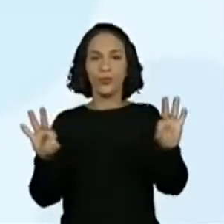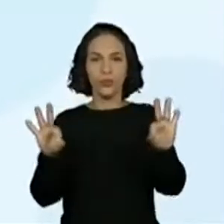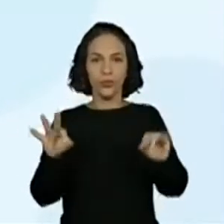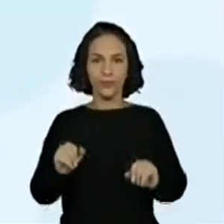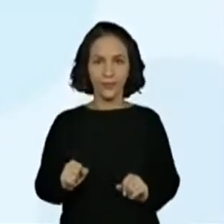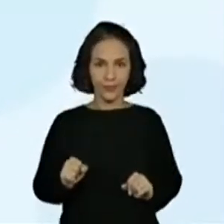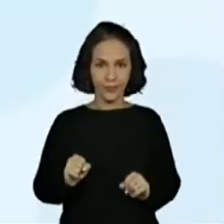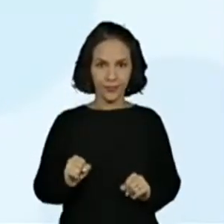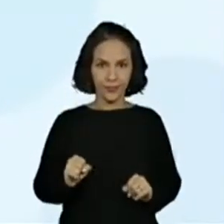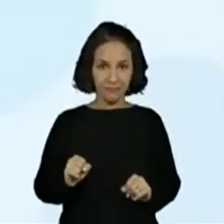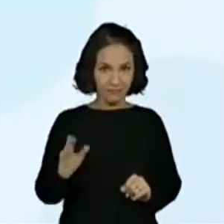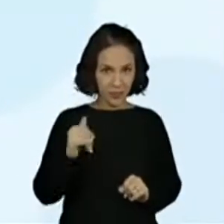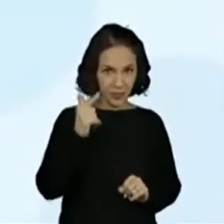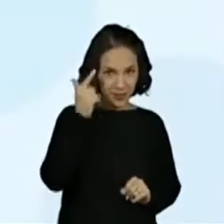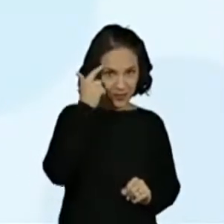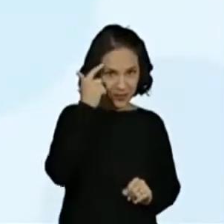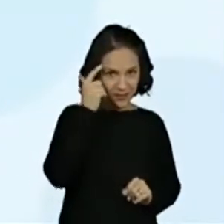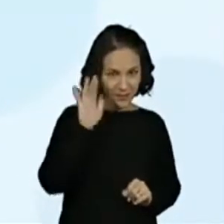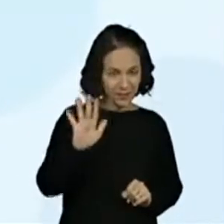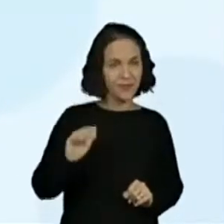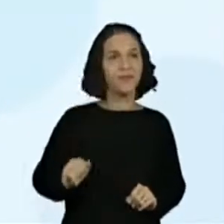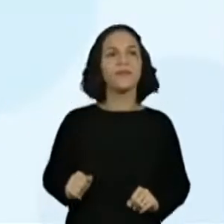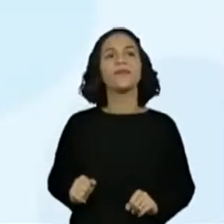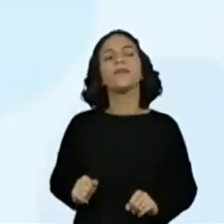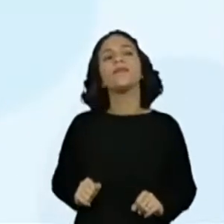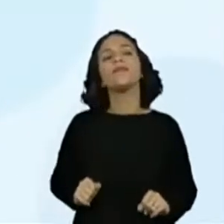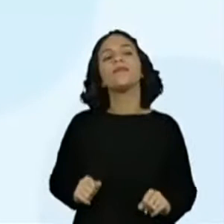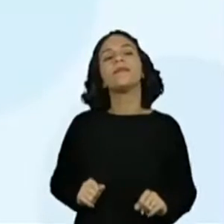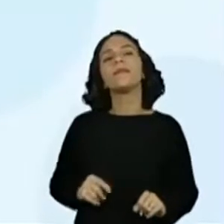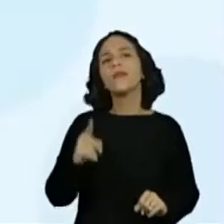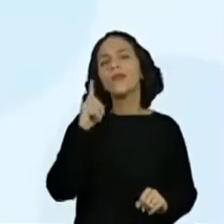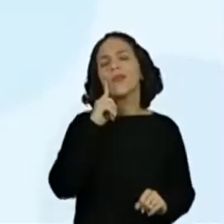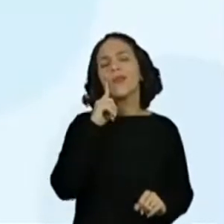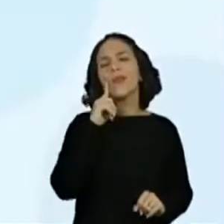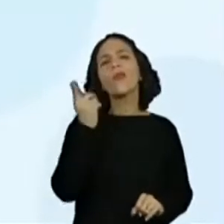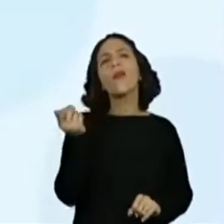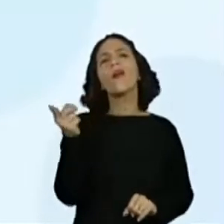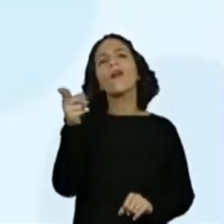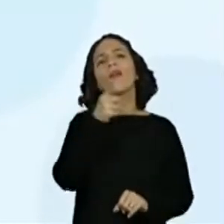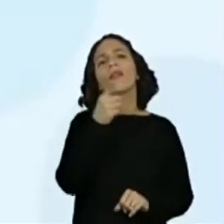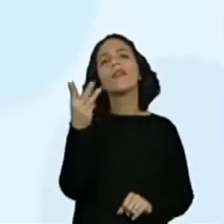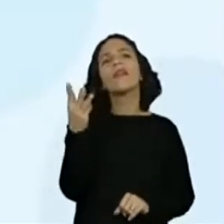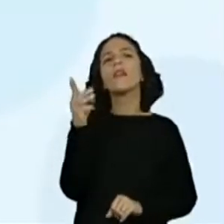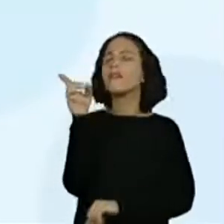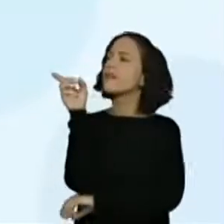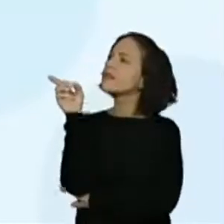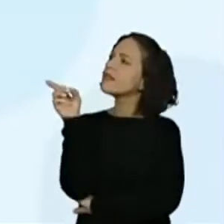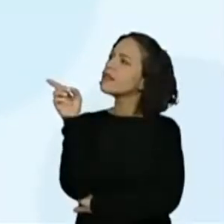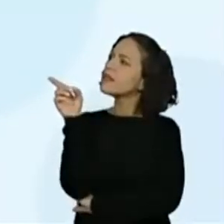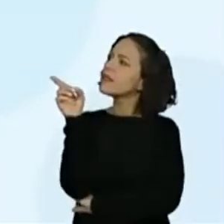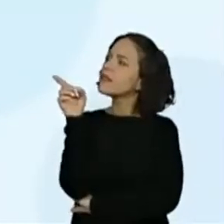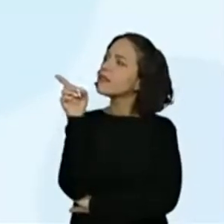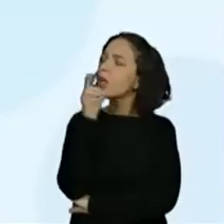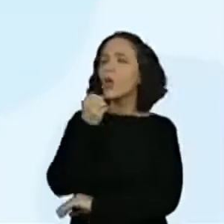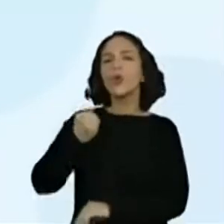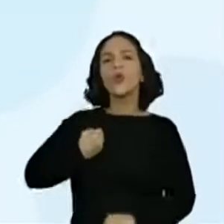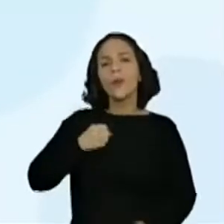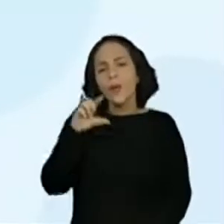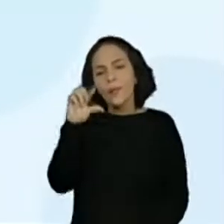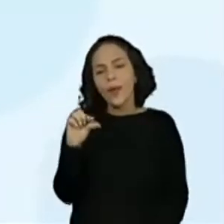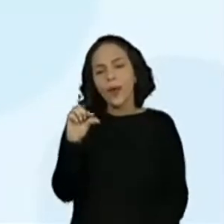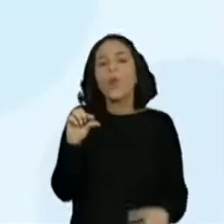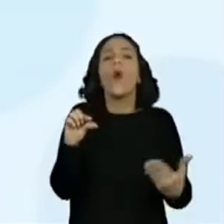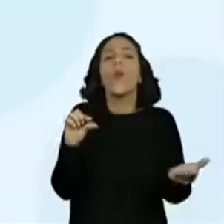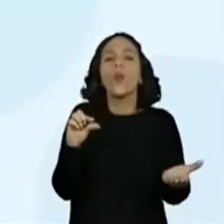extenso. Sim. Pensando aqui, observando esses três números, qual seria o menor número? Então vamos lá, professora.